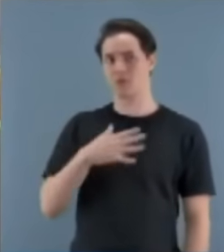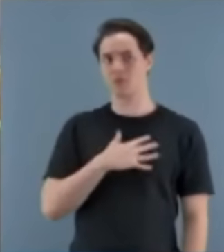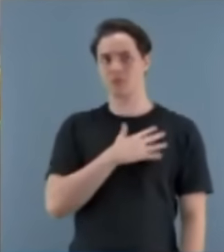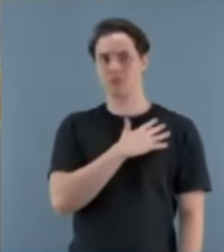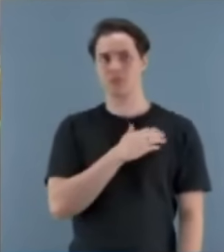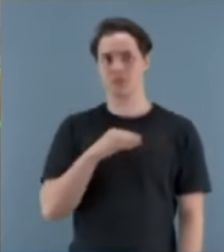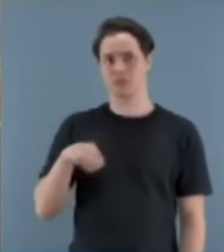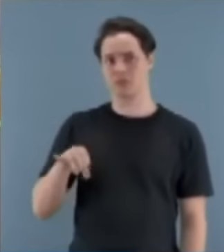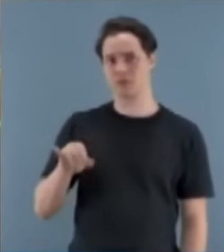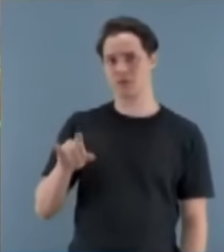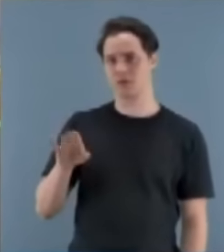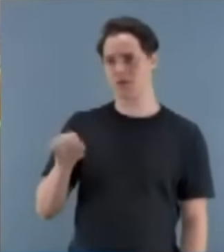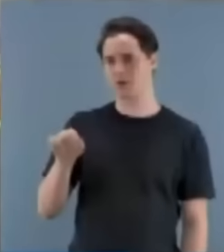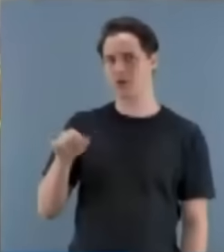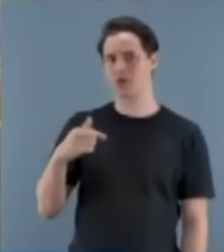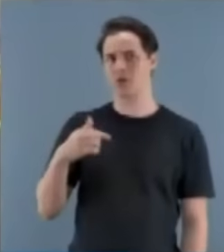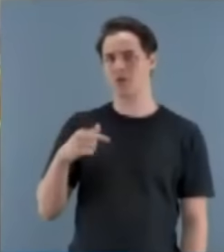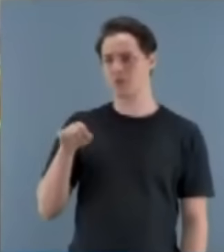Eu sou policial.